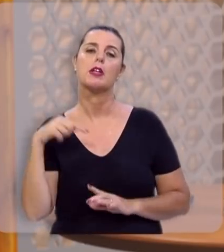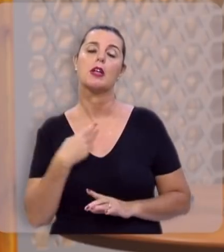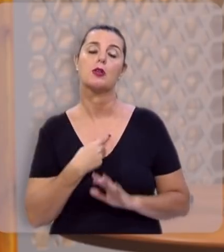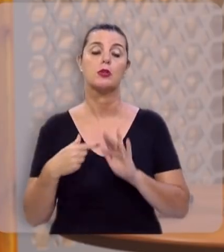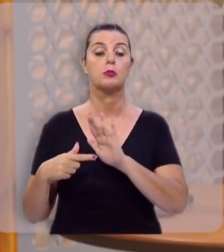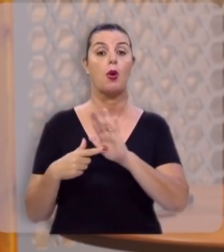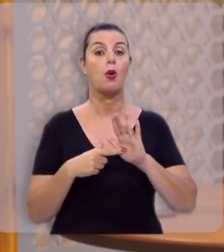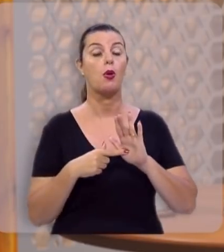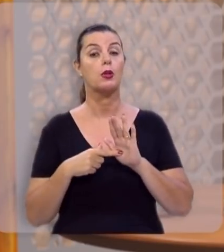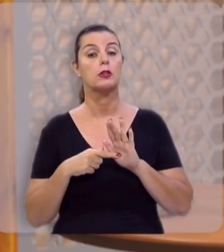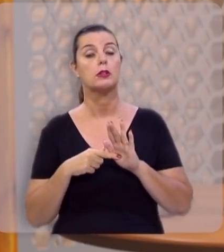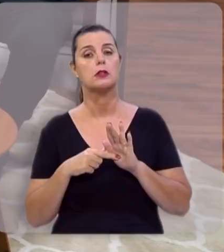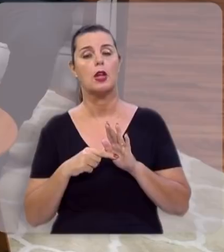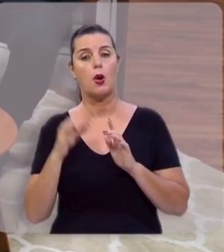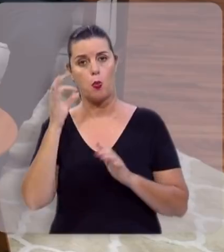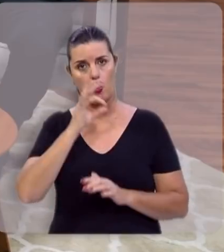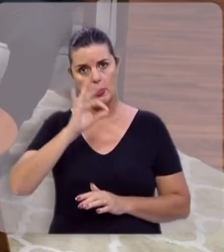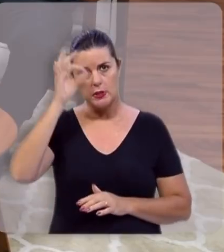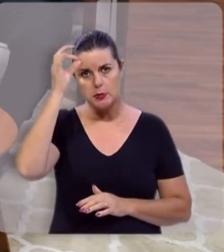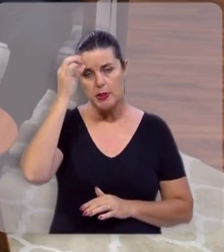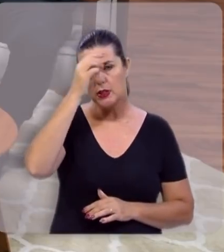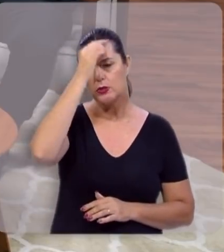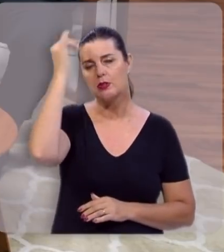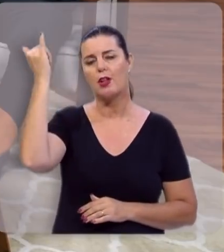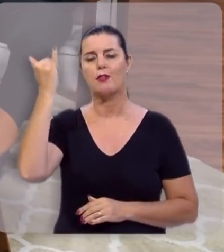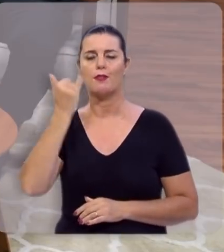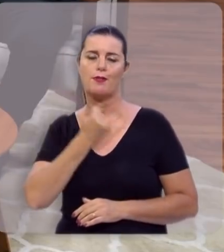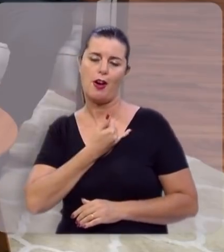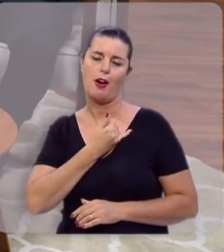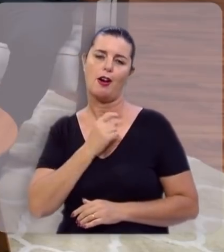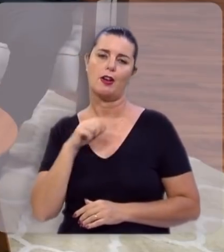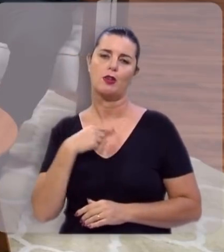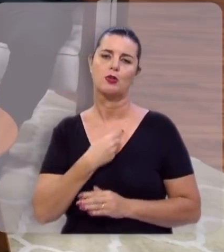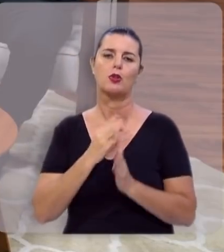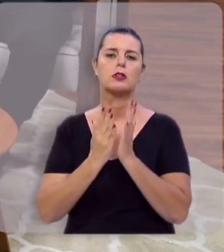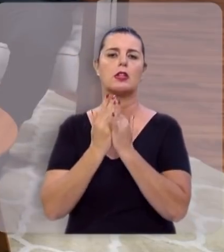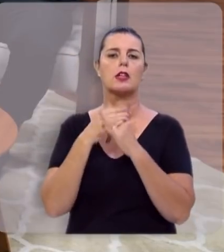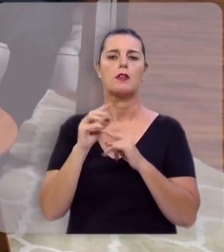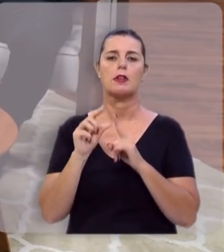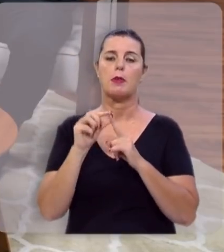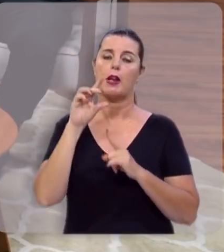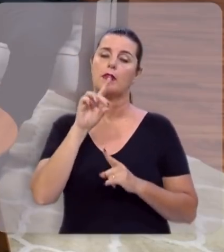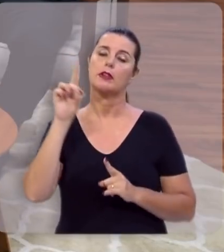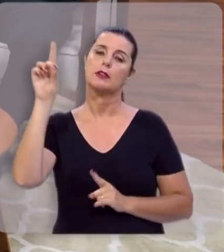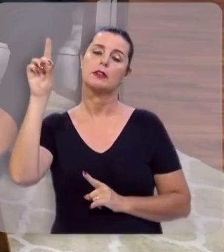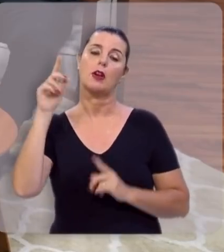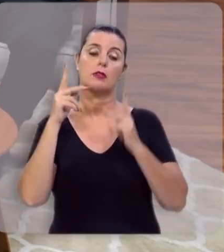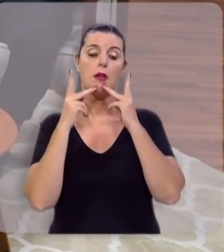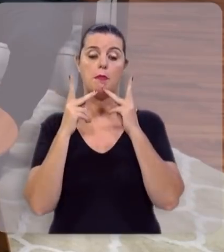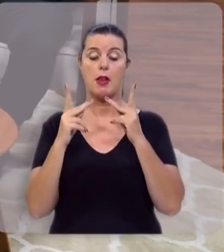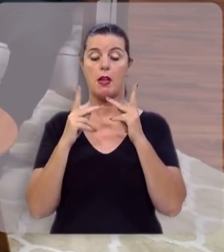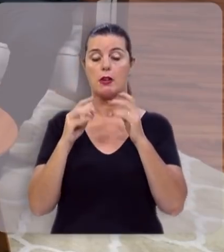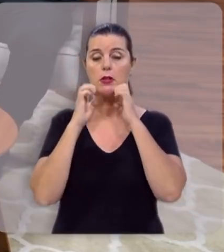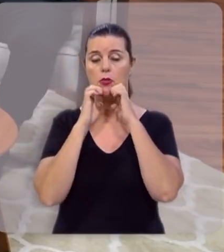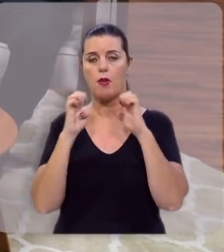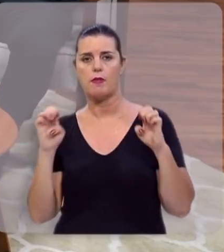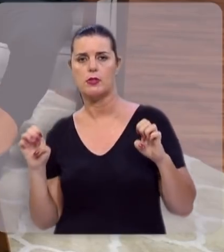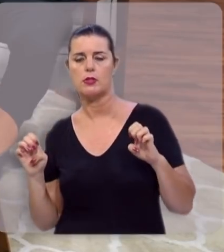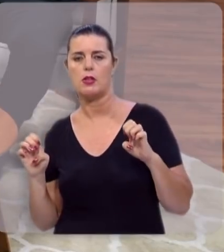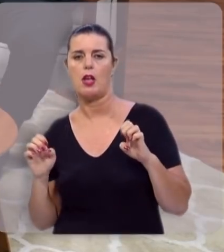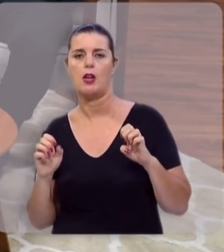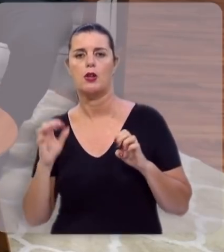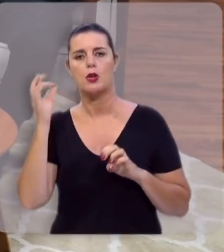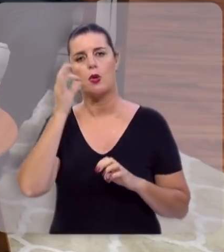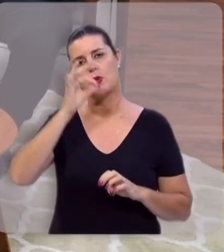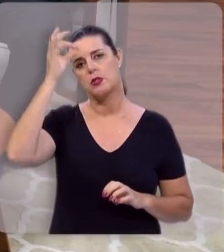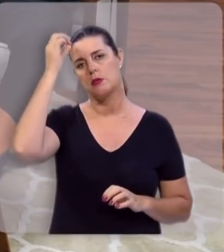muito importante para nós, para nos mostrar que o Espírito Santo fala conosco na palavra. E é por meio da pregação